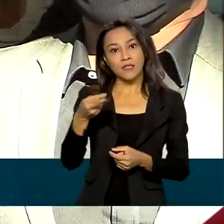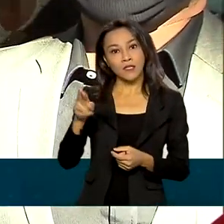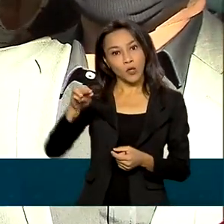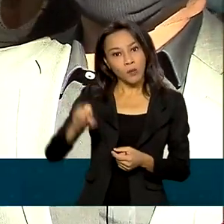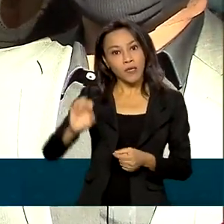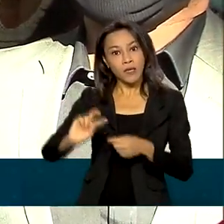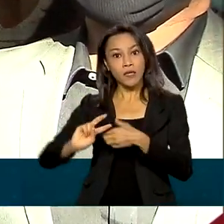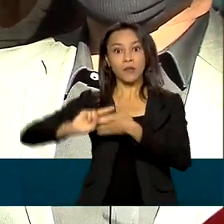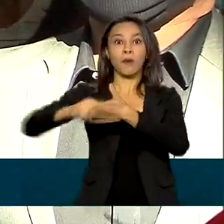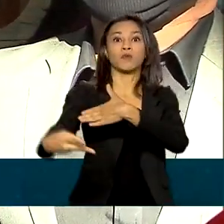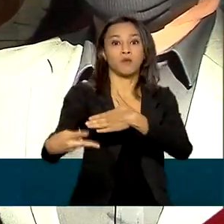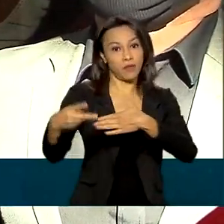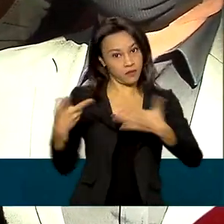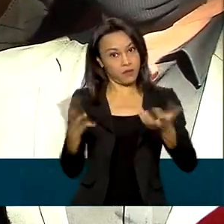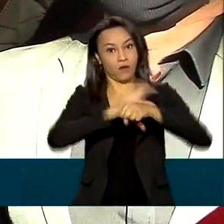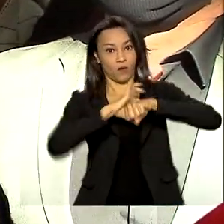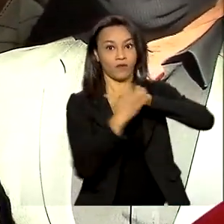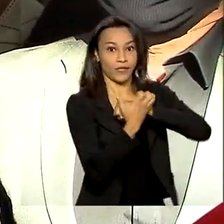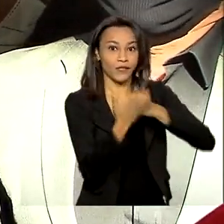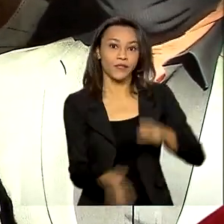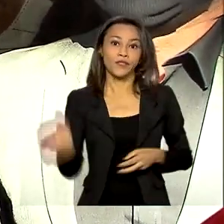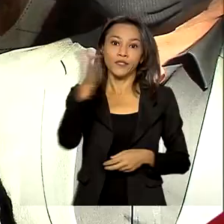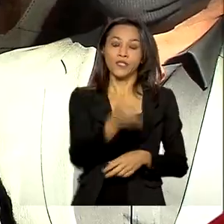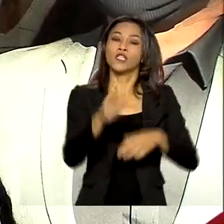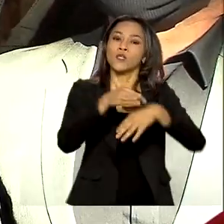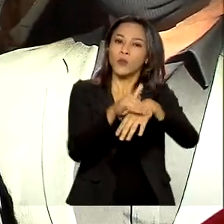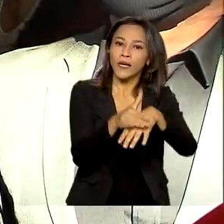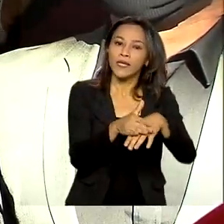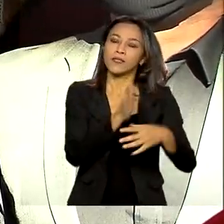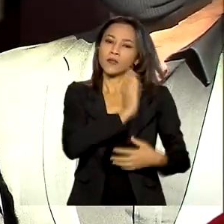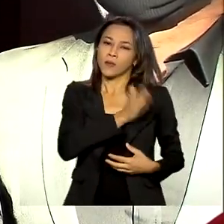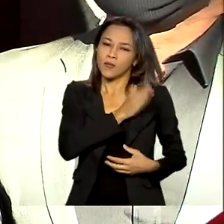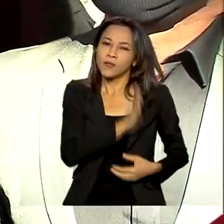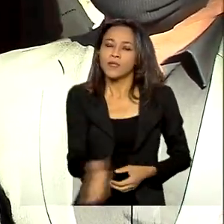enfrentamento a doenças prevalentes, como doenças cardiovasculares, doenças oncológicas.